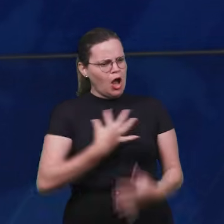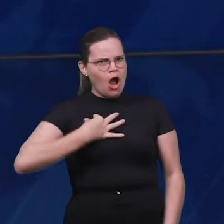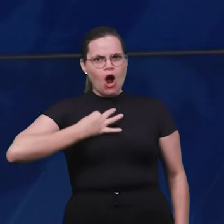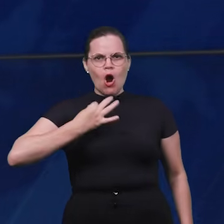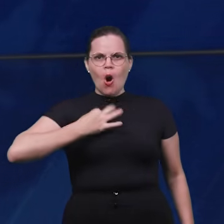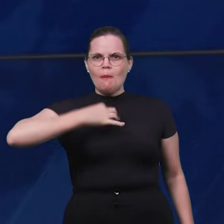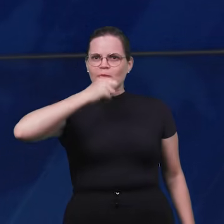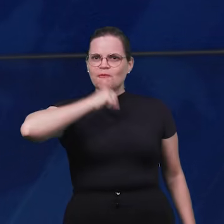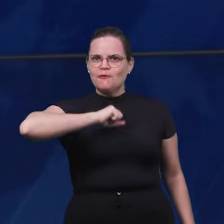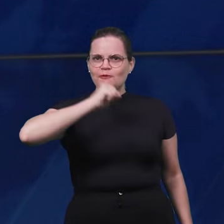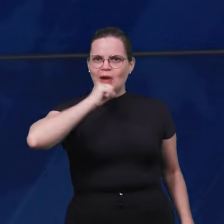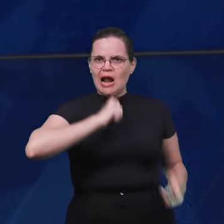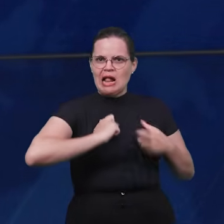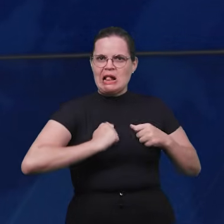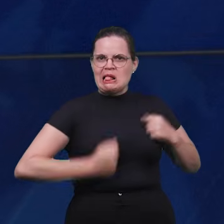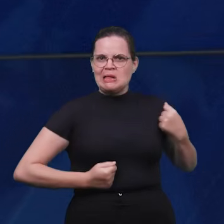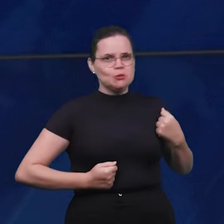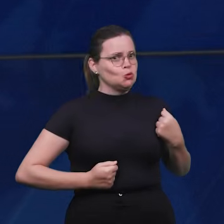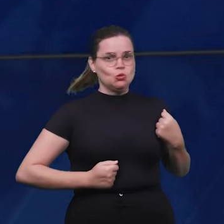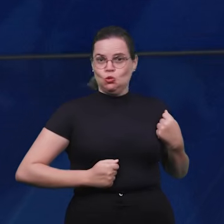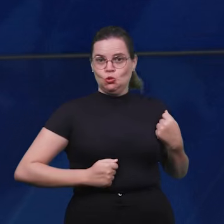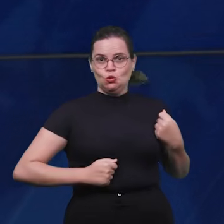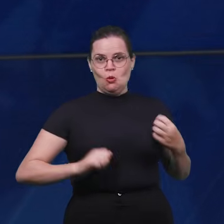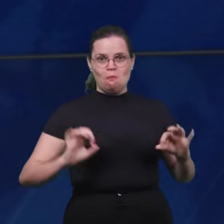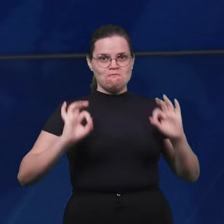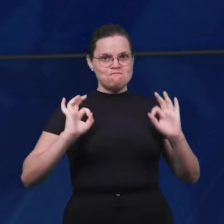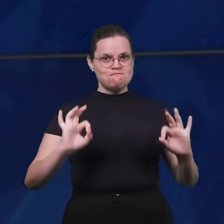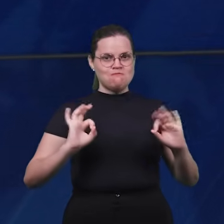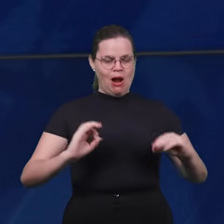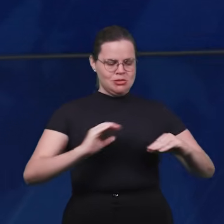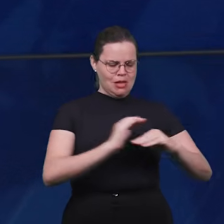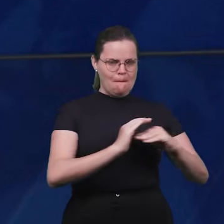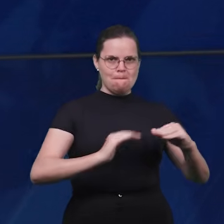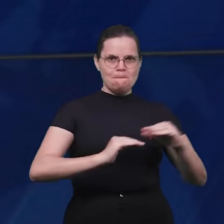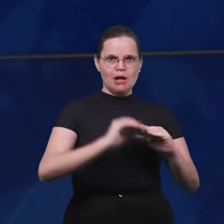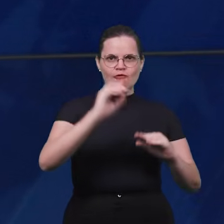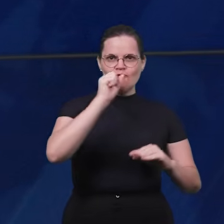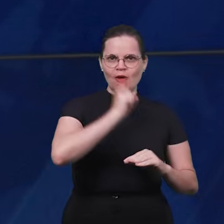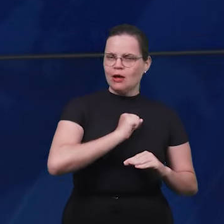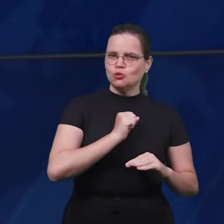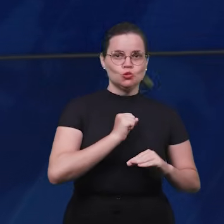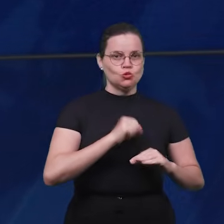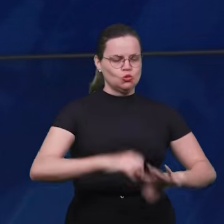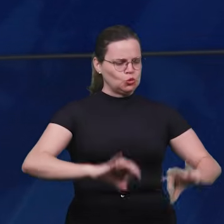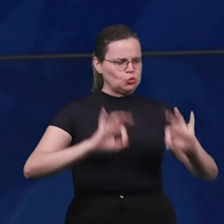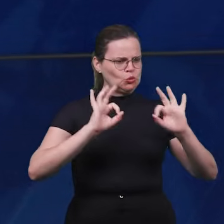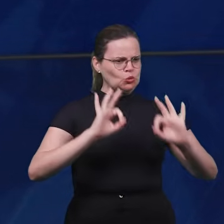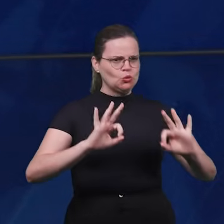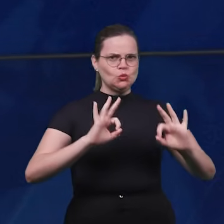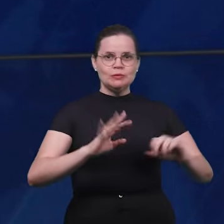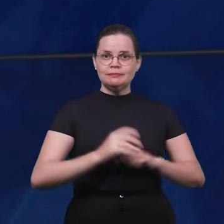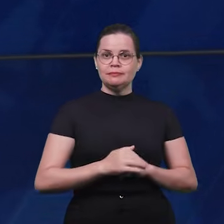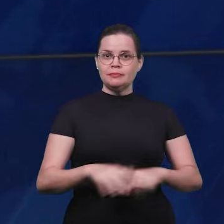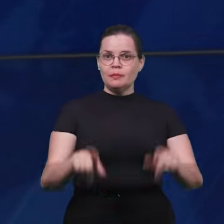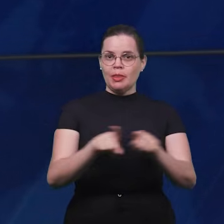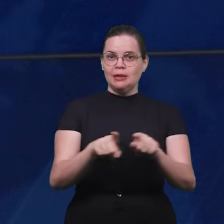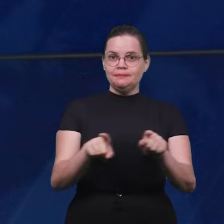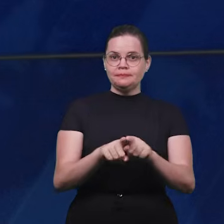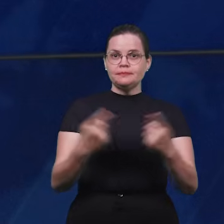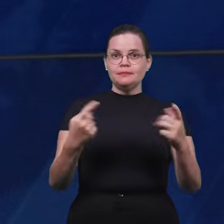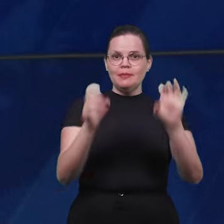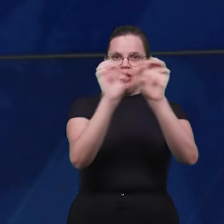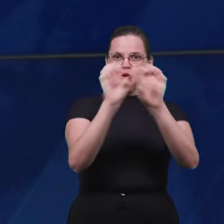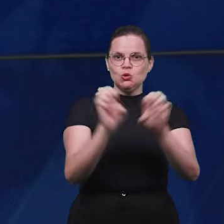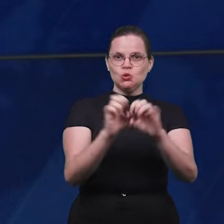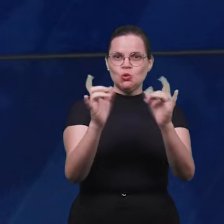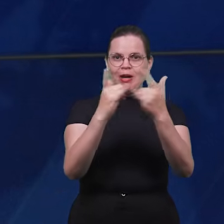se desgastaram. Da mesma forma, toda a estrutura do tabernáculo não sofreu qualquer